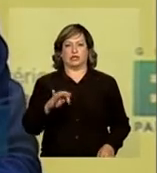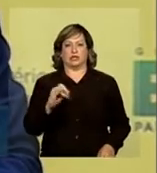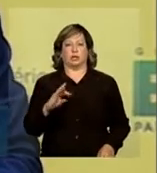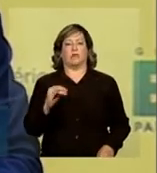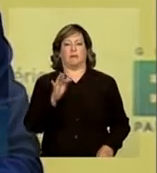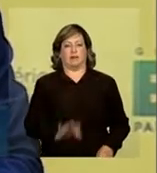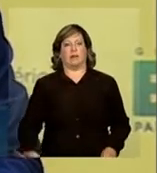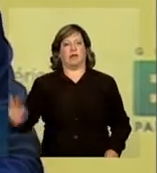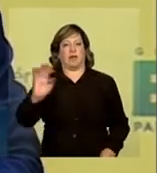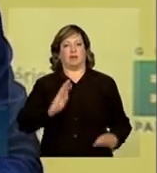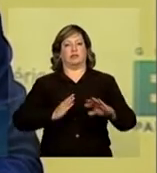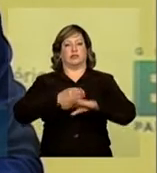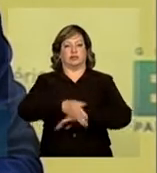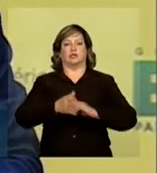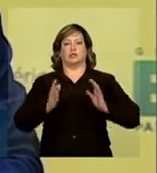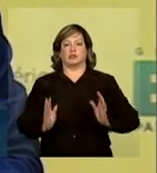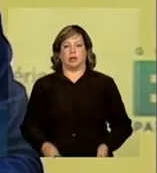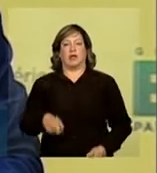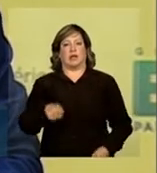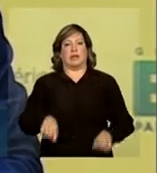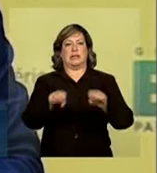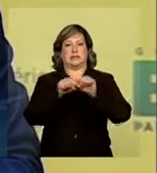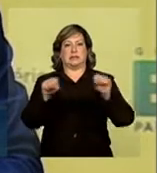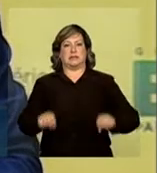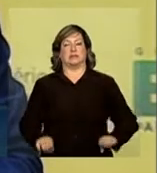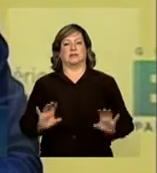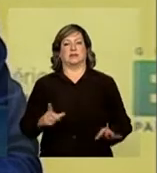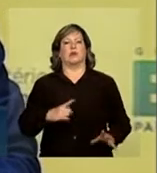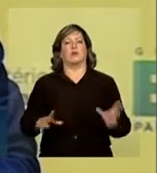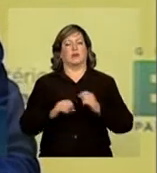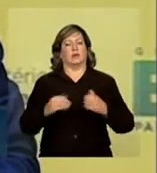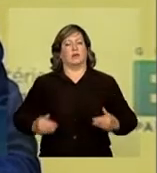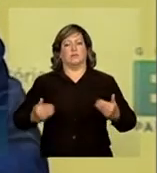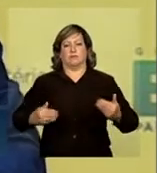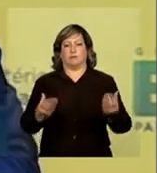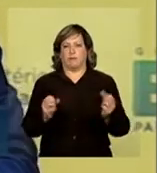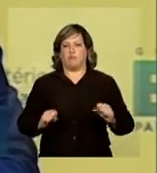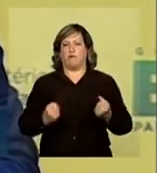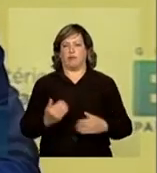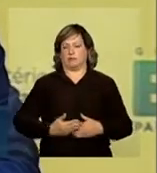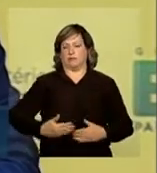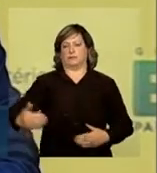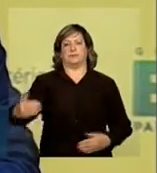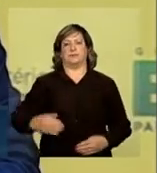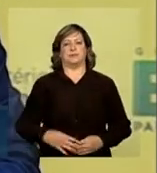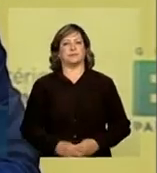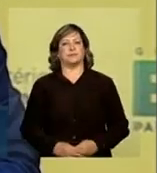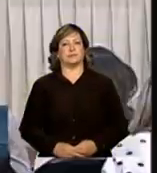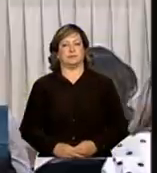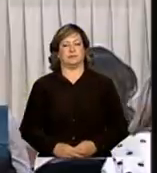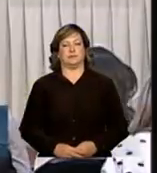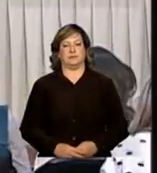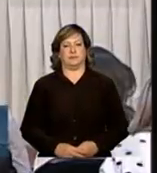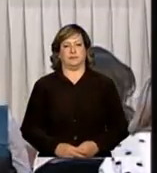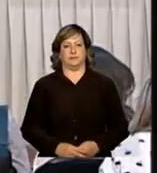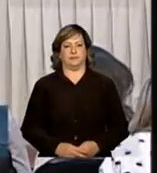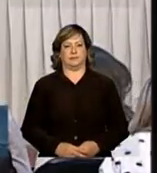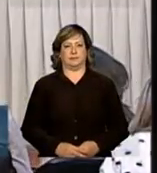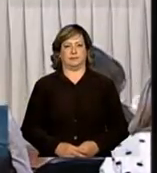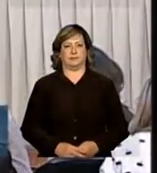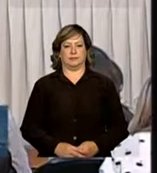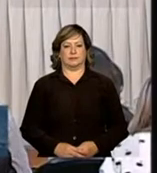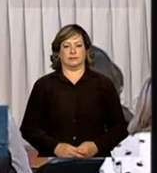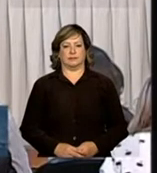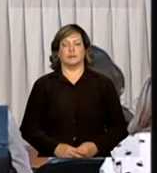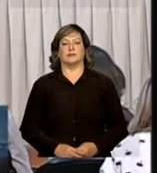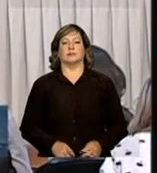no sistema nem todas com seis por cento das vagas mas estamos avançando fortemente nessa direção E aí